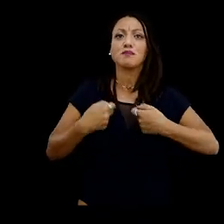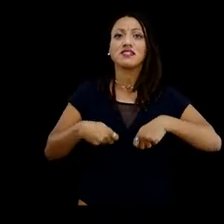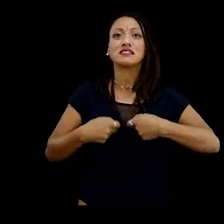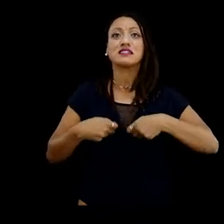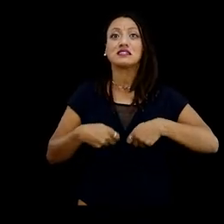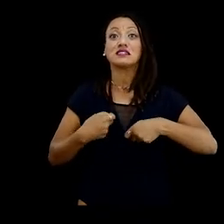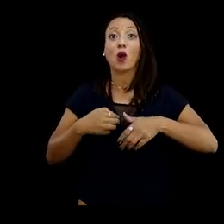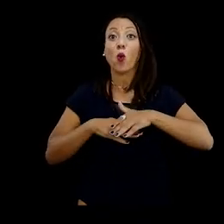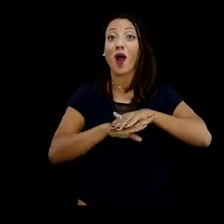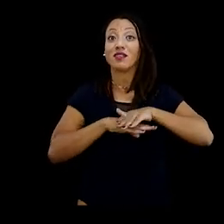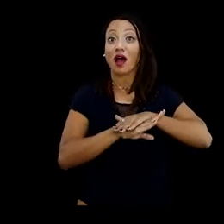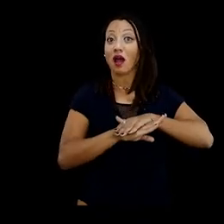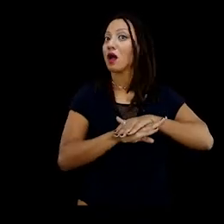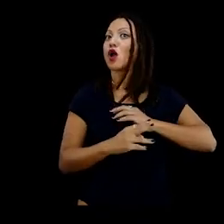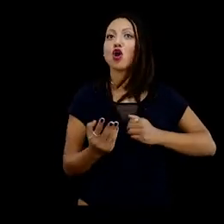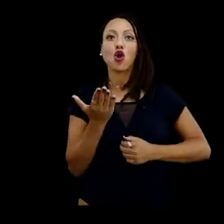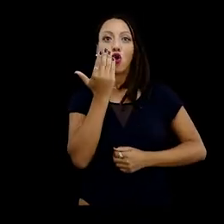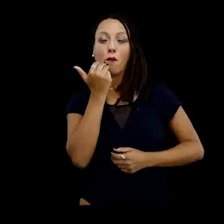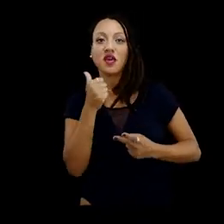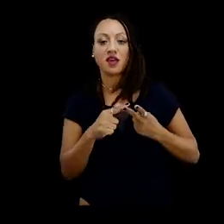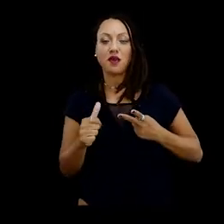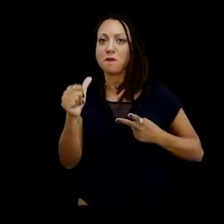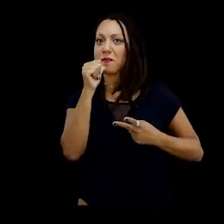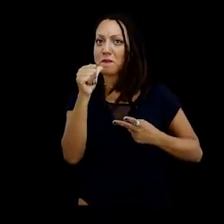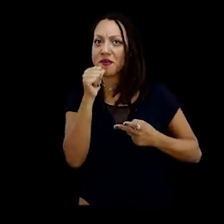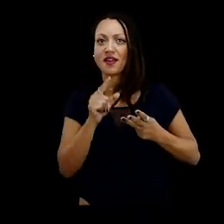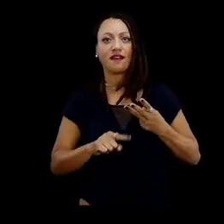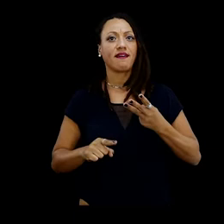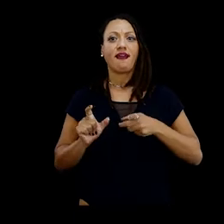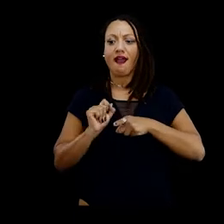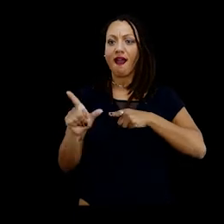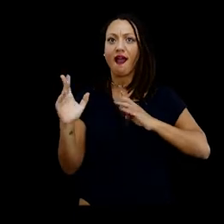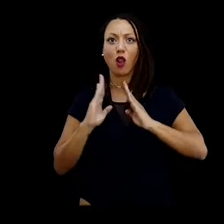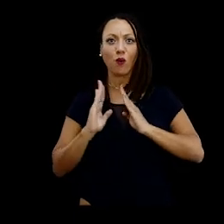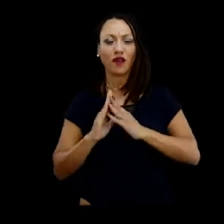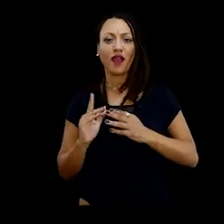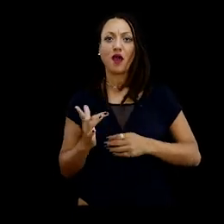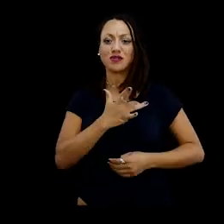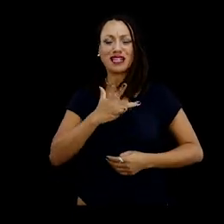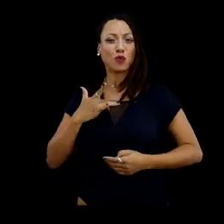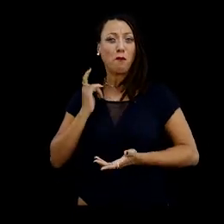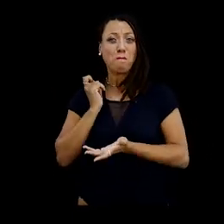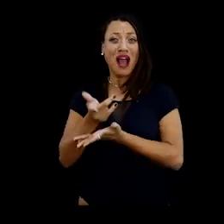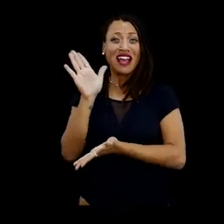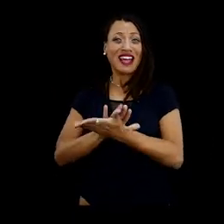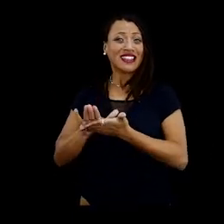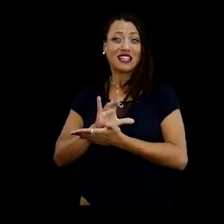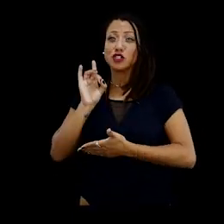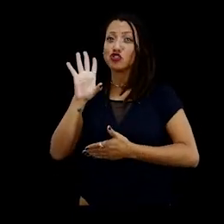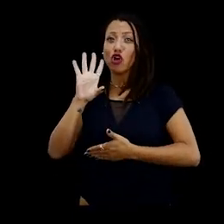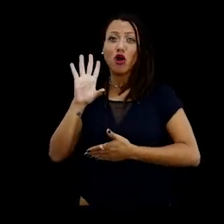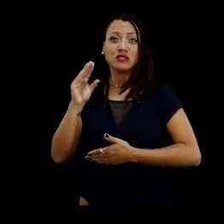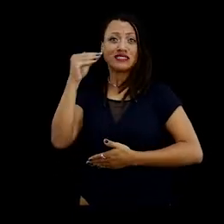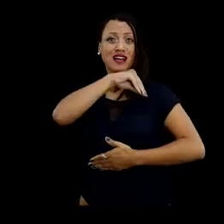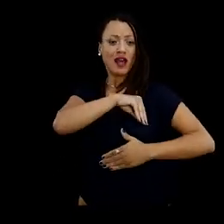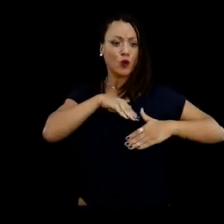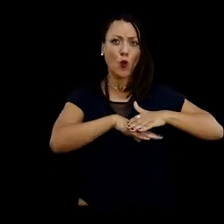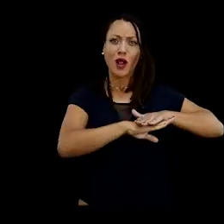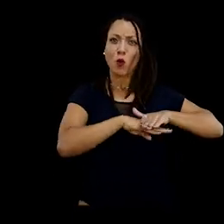sem beber, sem pagar aluguel, sem gastar com educação, saúde, nada, para poder comprar um